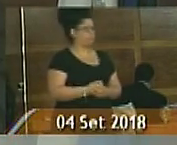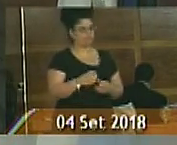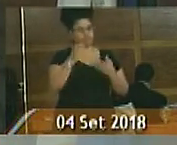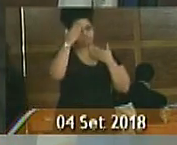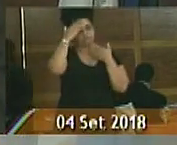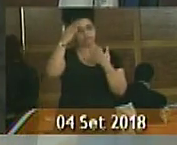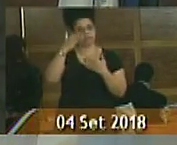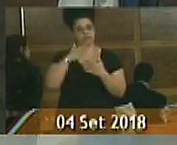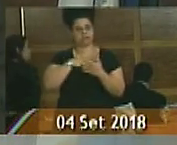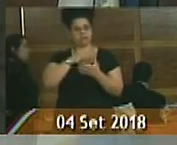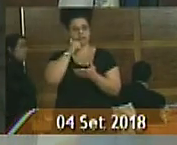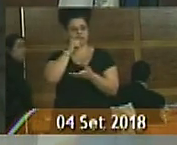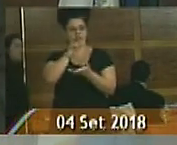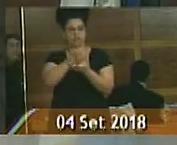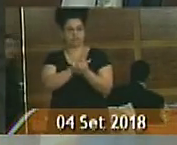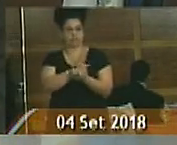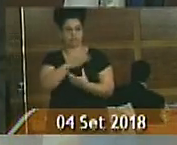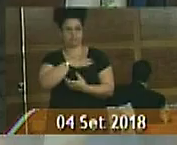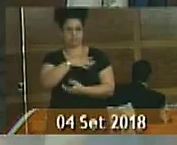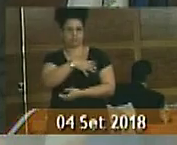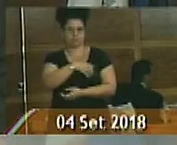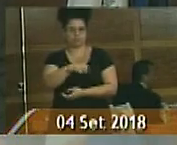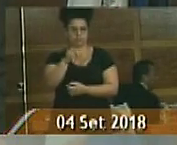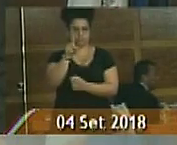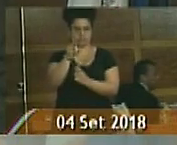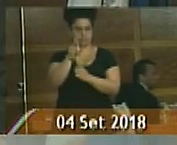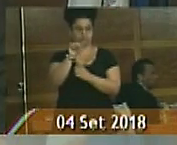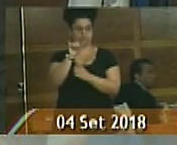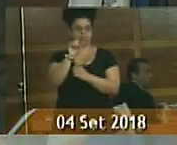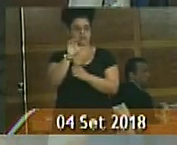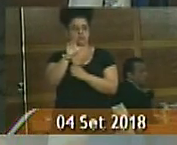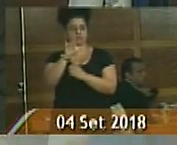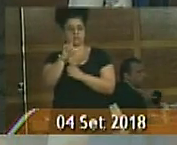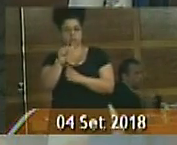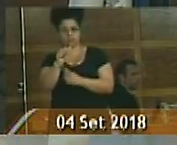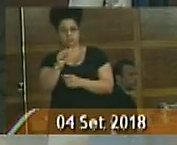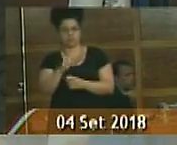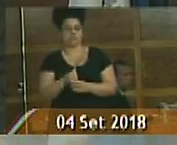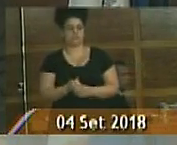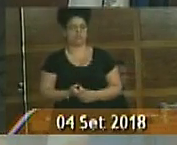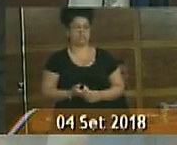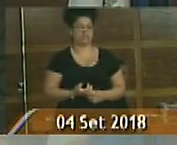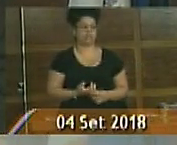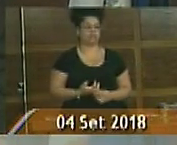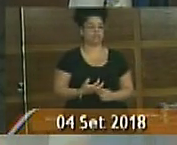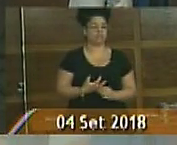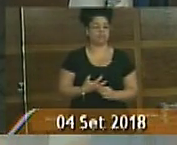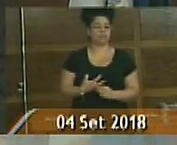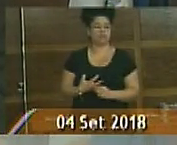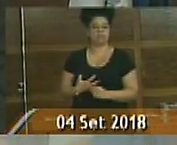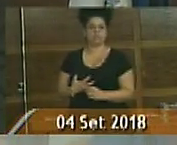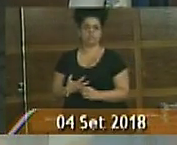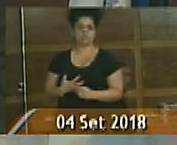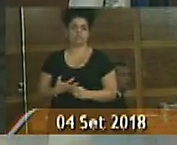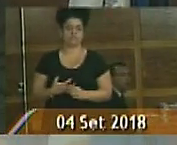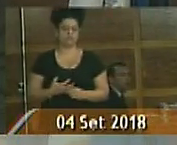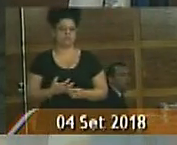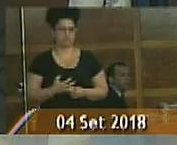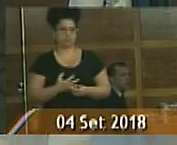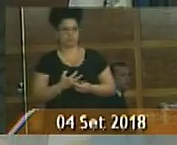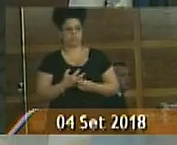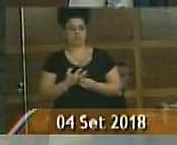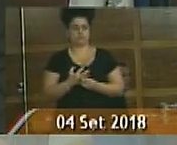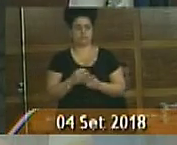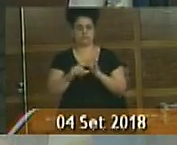esposa, Maura, minha filha Priscila, né, que está aí nos prestigiando com a sua presença. Seja bem-vindo. Espero, primeira vez que minha filhinha vem